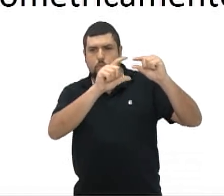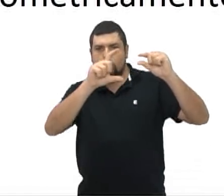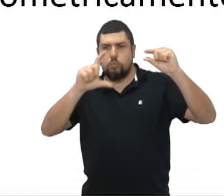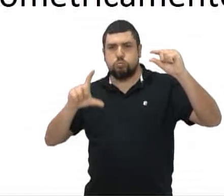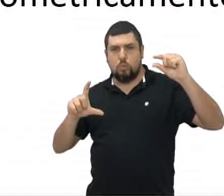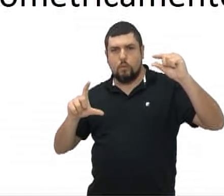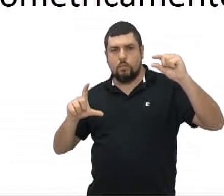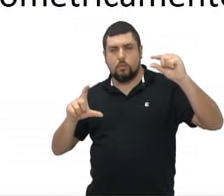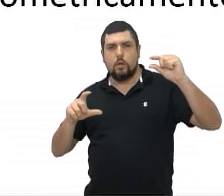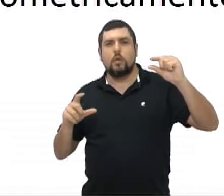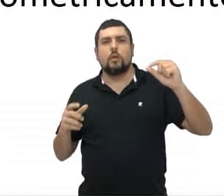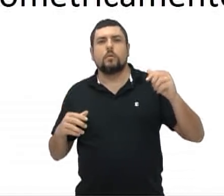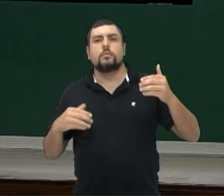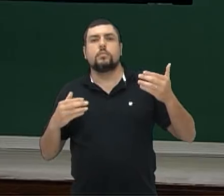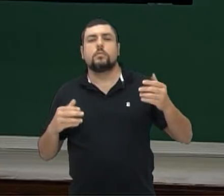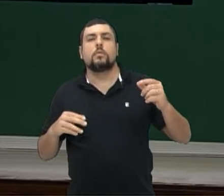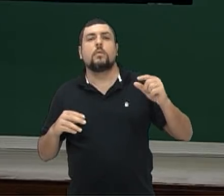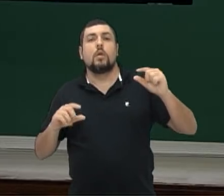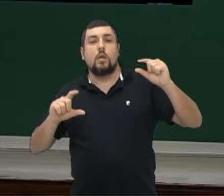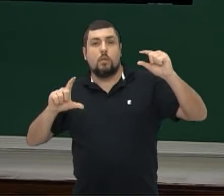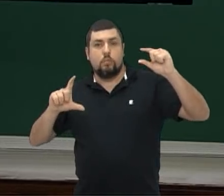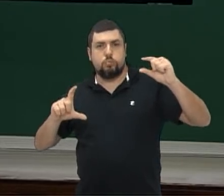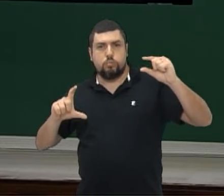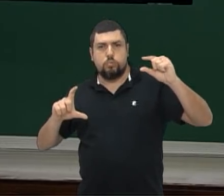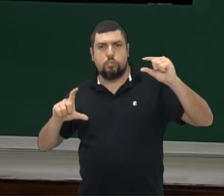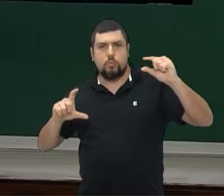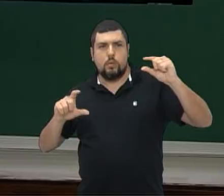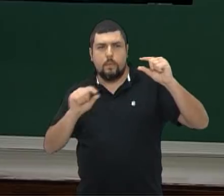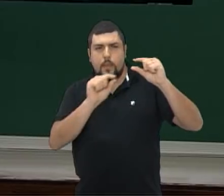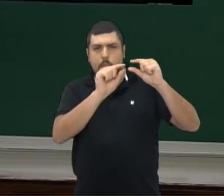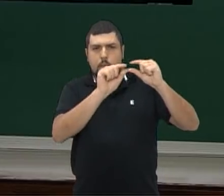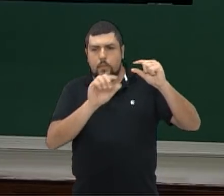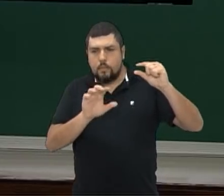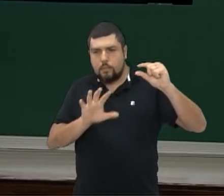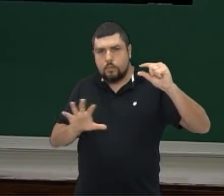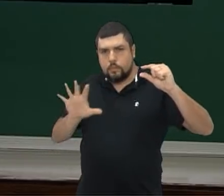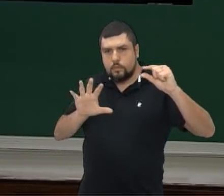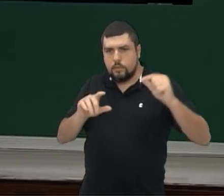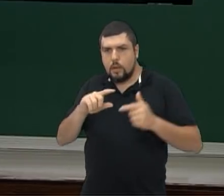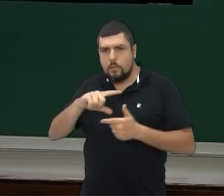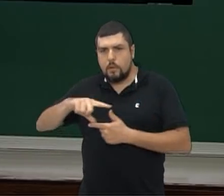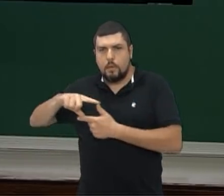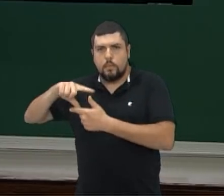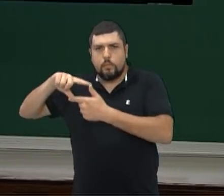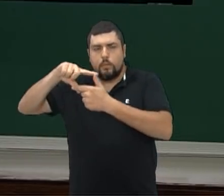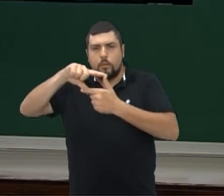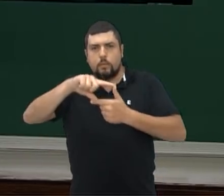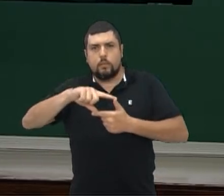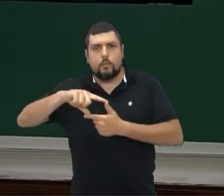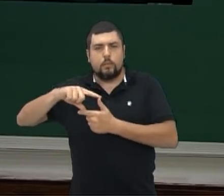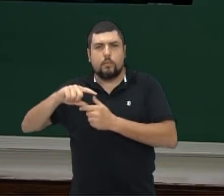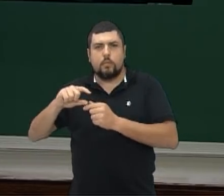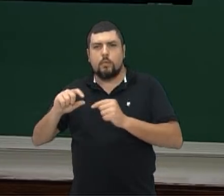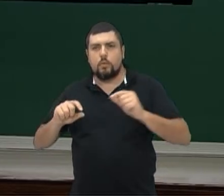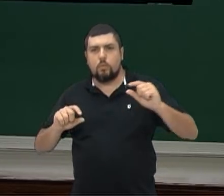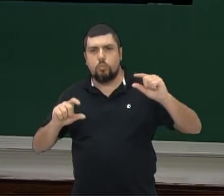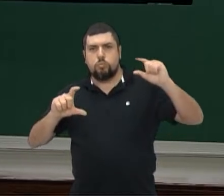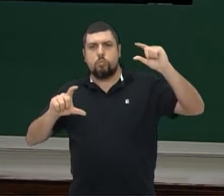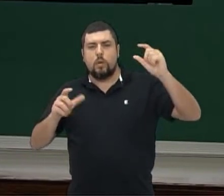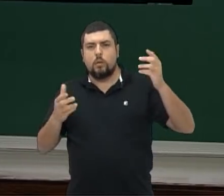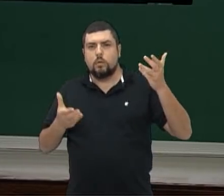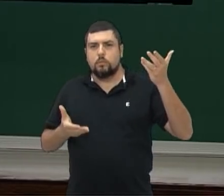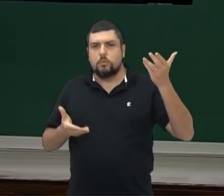A figura 2, como foi ampliada a sua malha quadriculada, ela ampliou